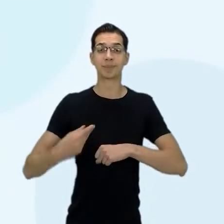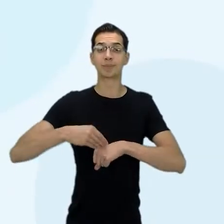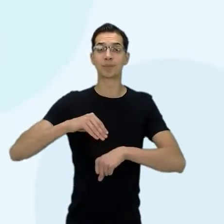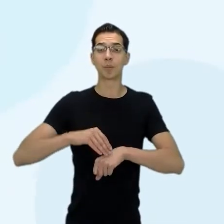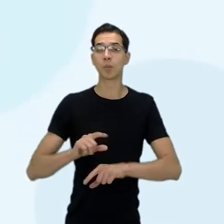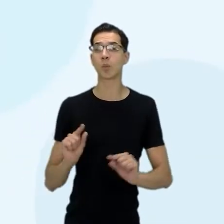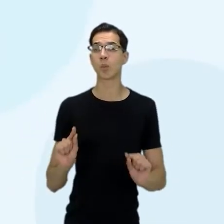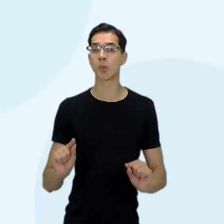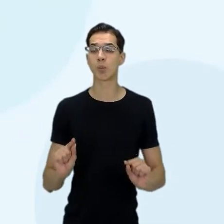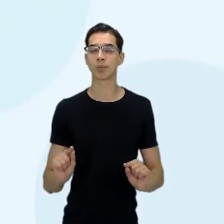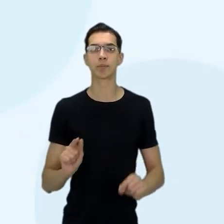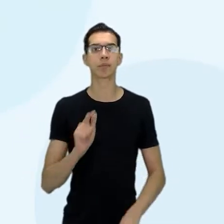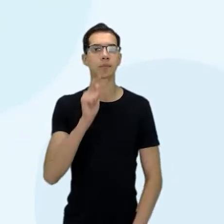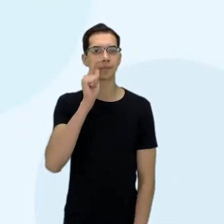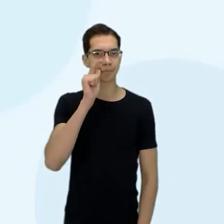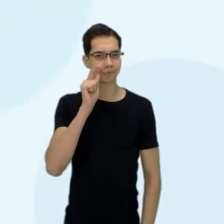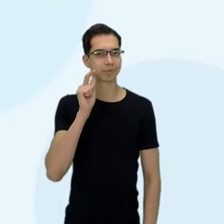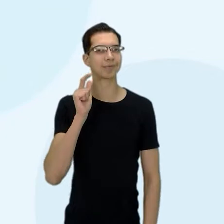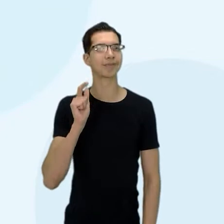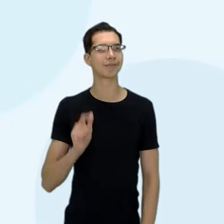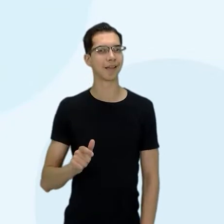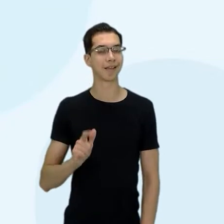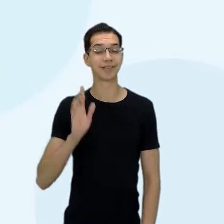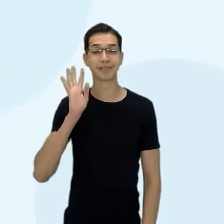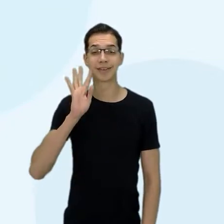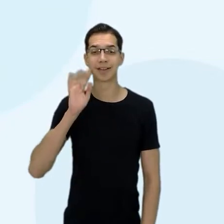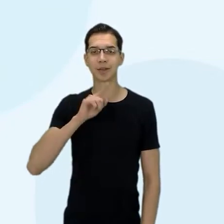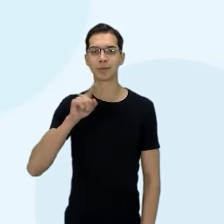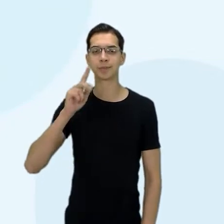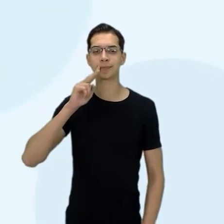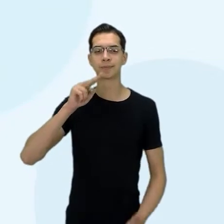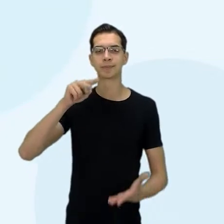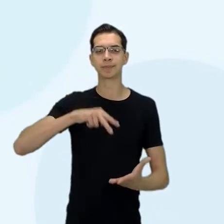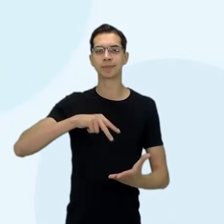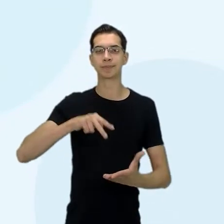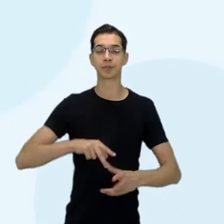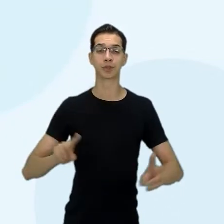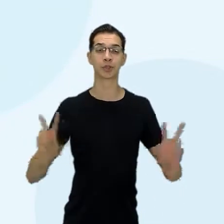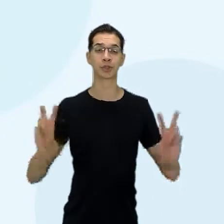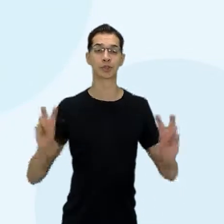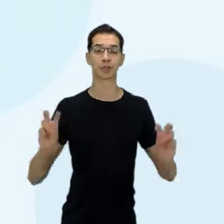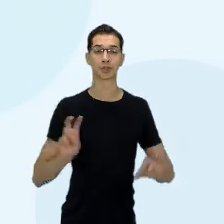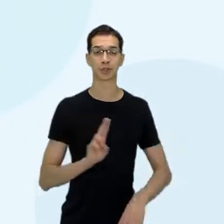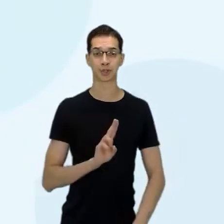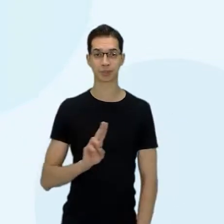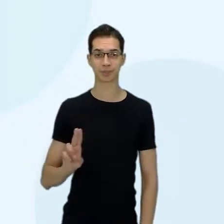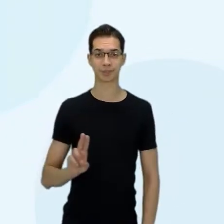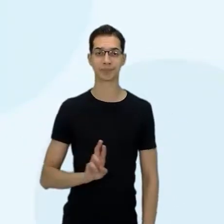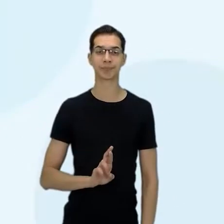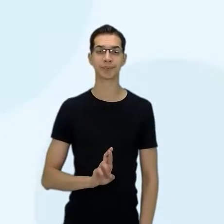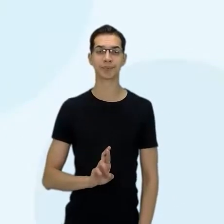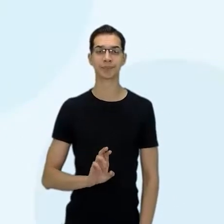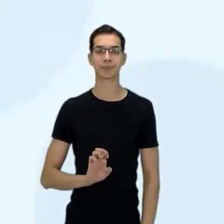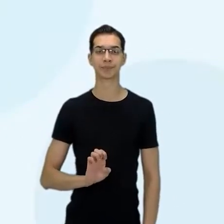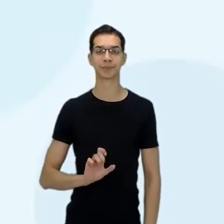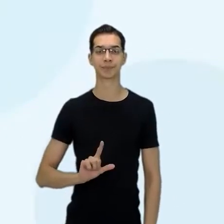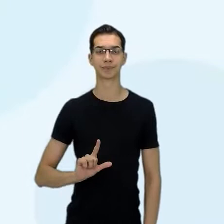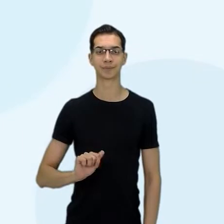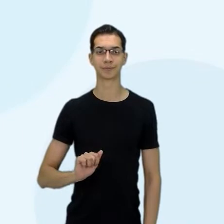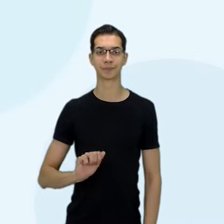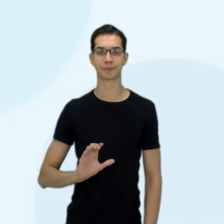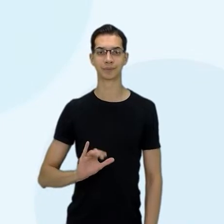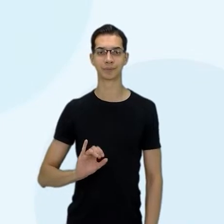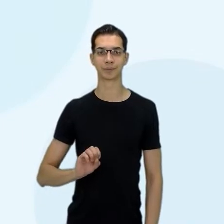muito interessante de lermos, que é a mecânica relacional. Tem muita gente que nem